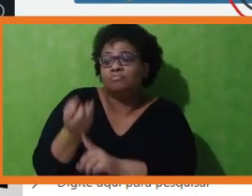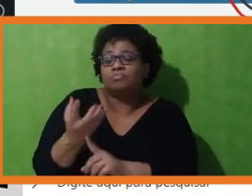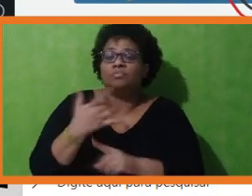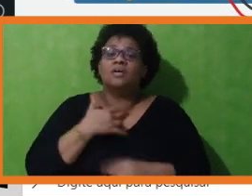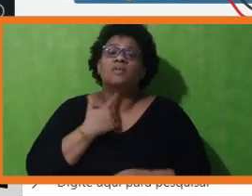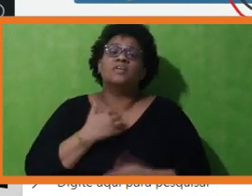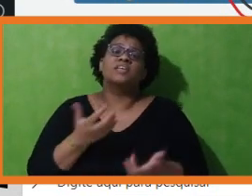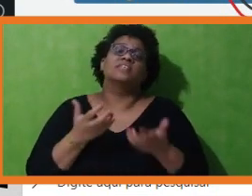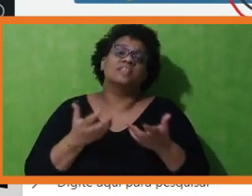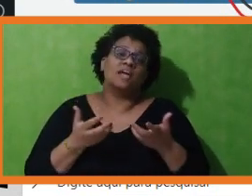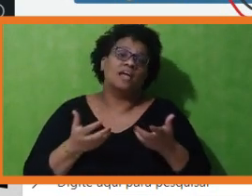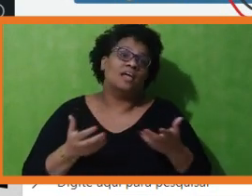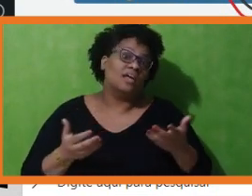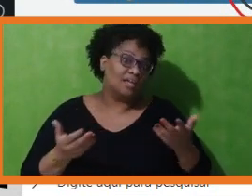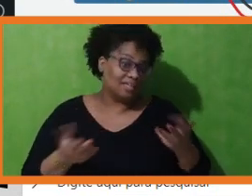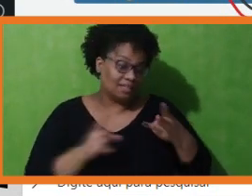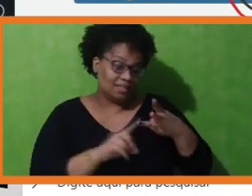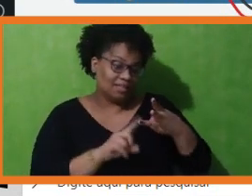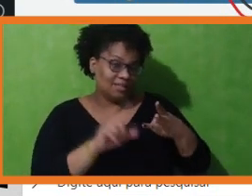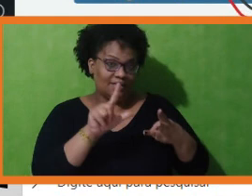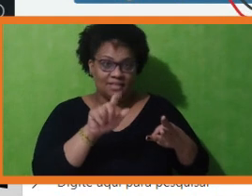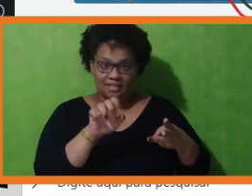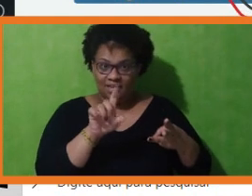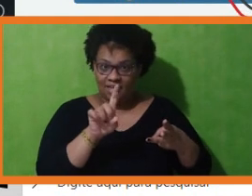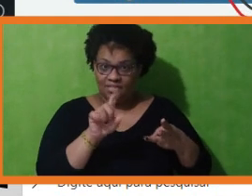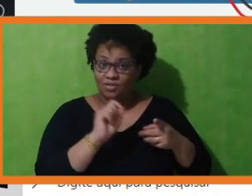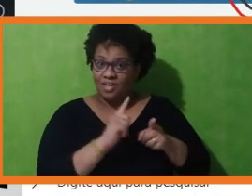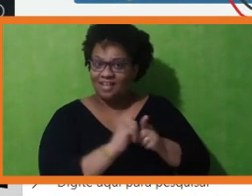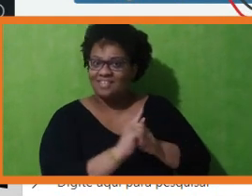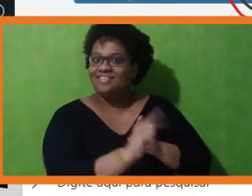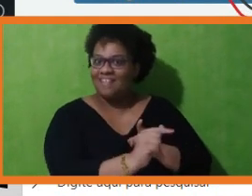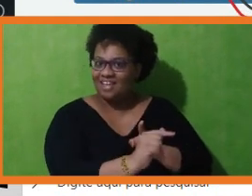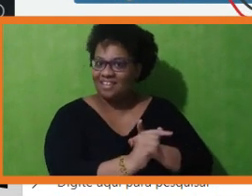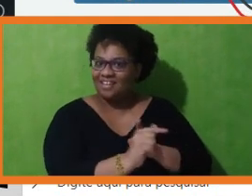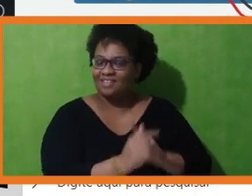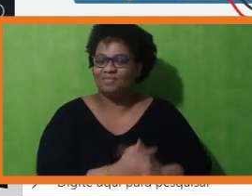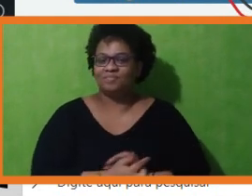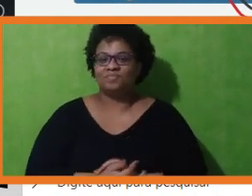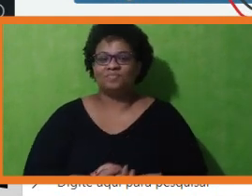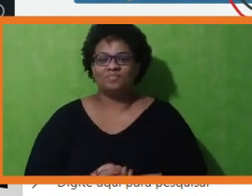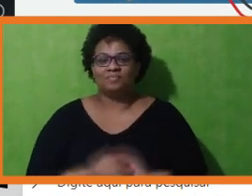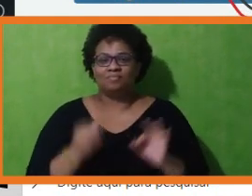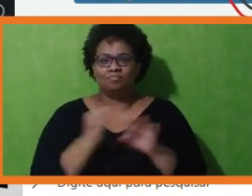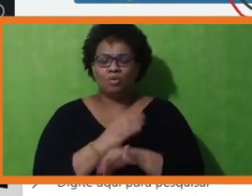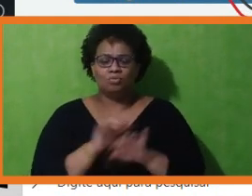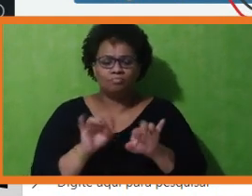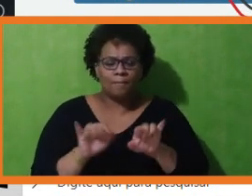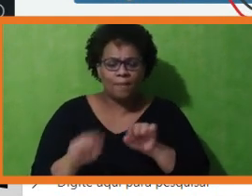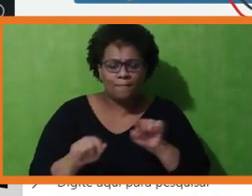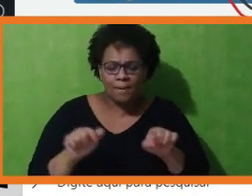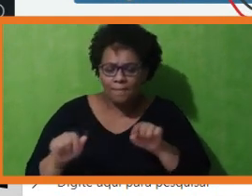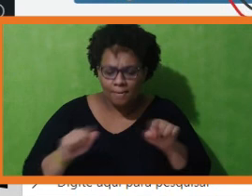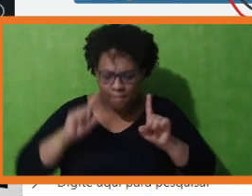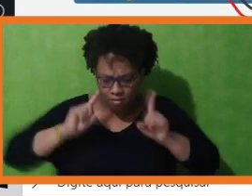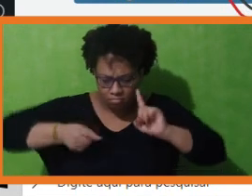acenda quando eu quiser. Então, o LED vai ser de saída. Prontinho, já